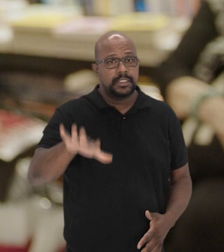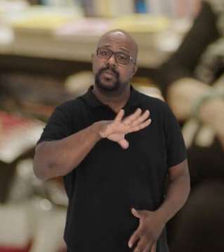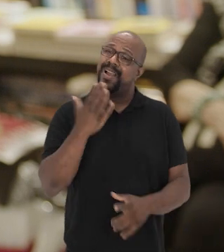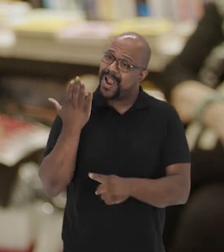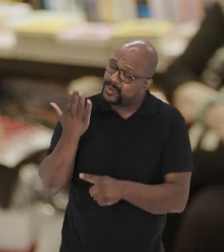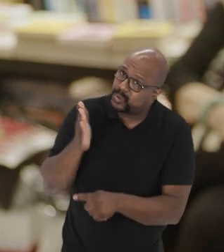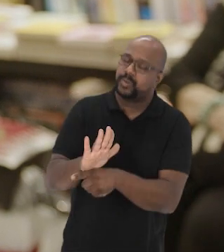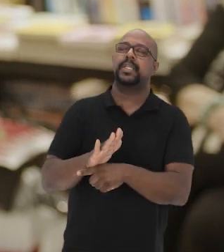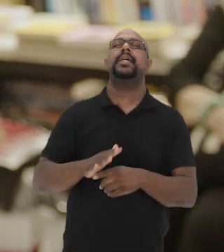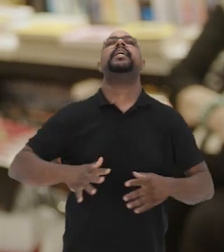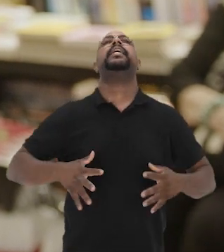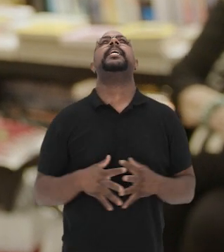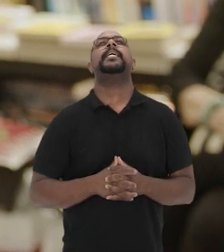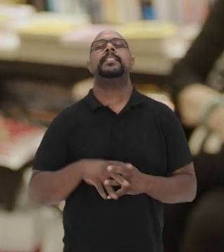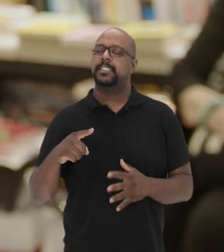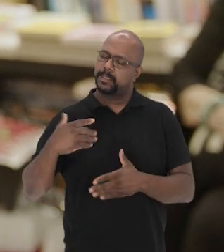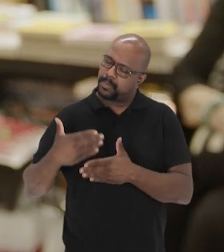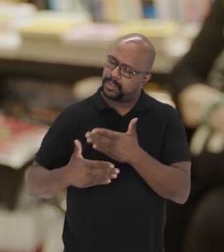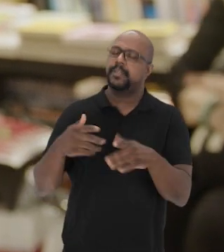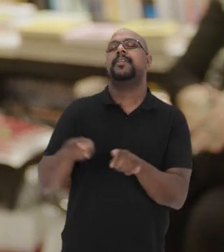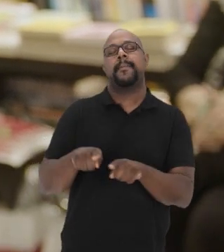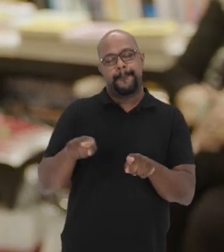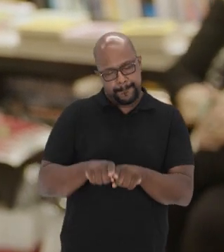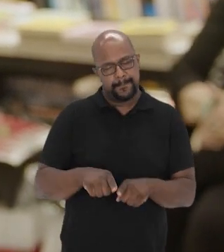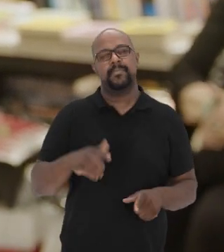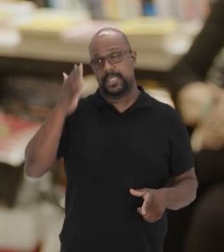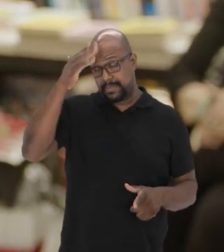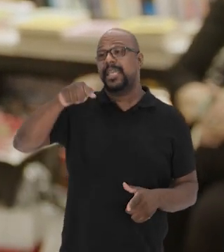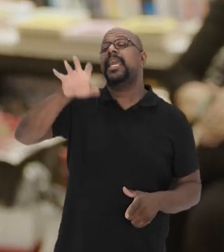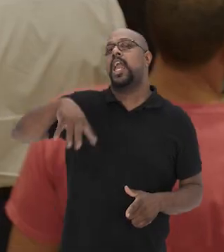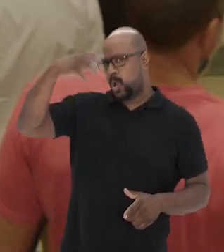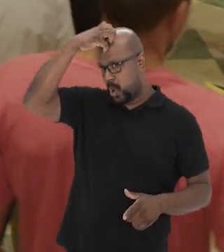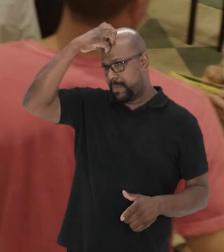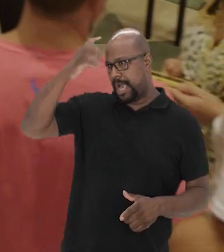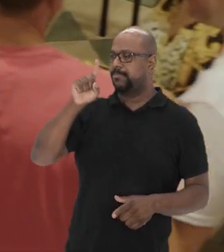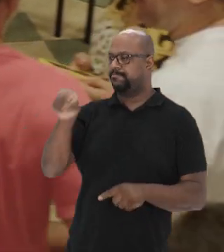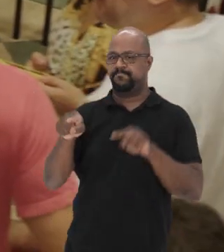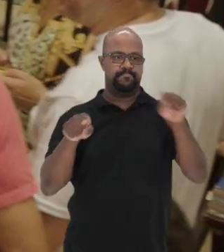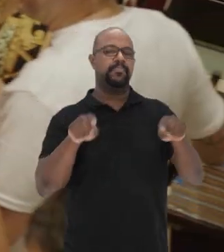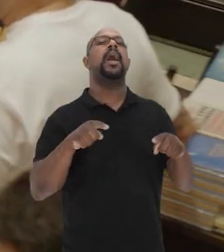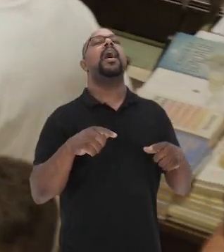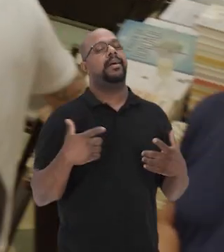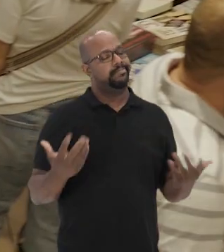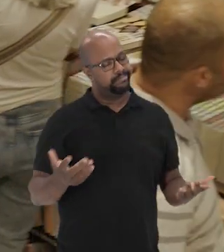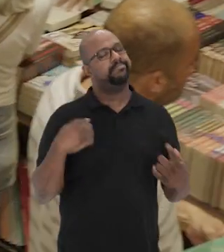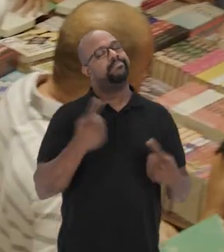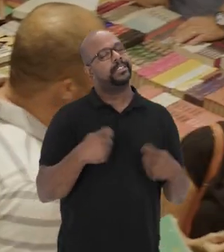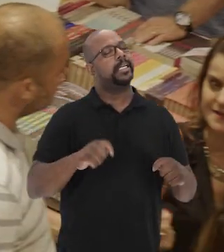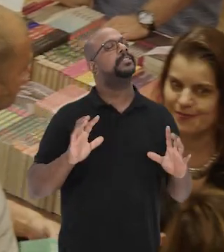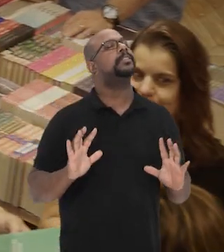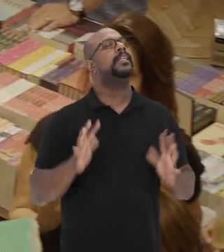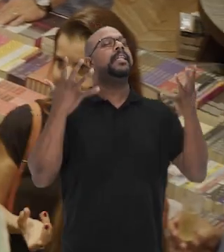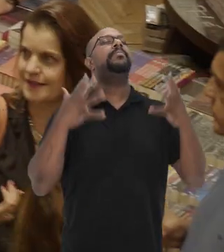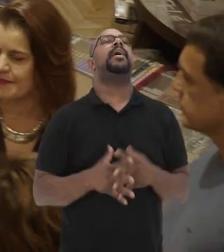tempo ajuda nesse processo também de responsabilização acho que a gente tem que Celebrar